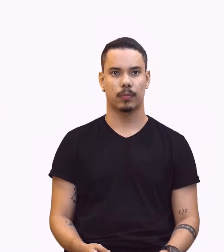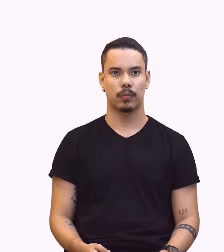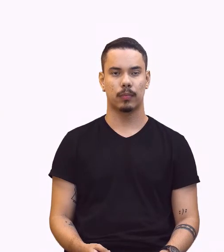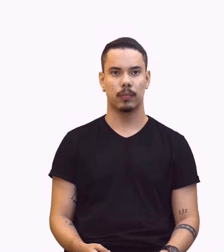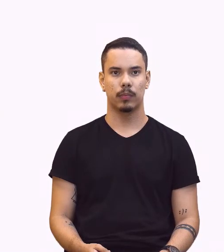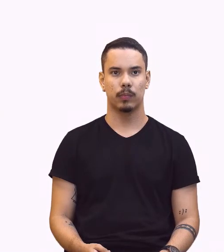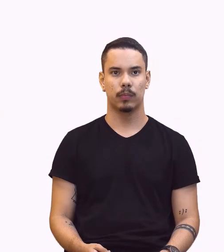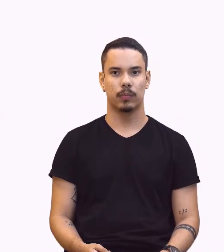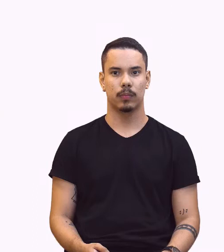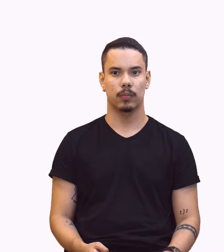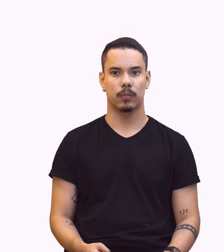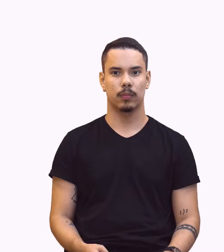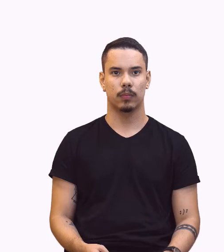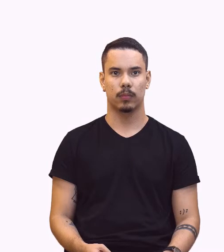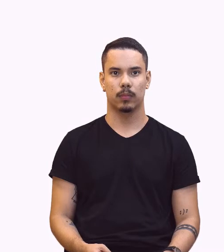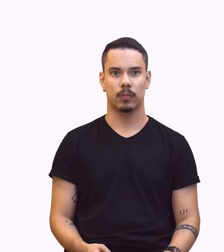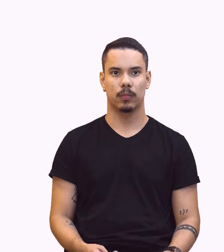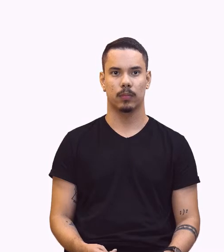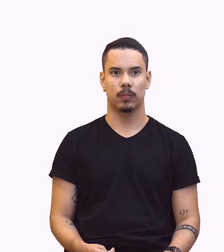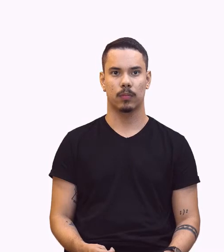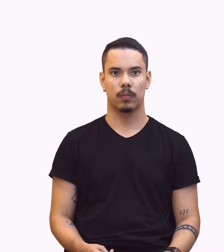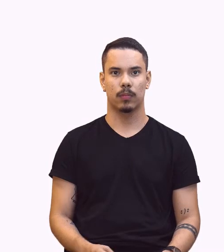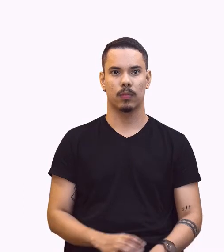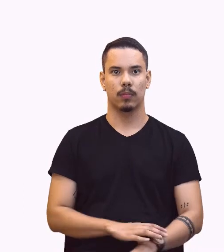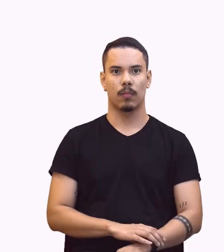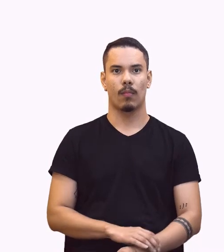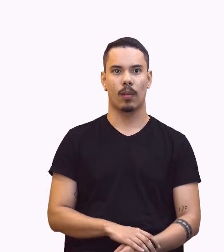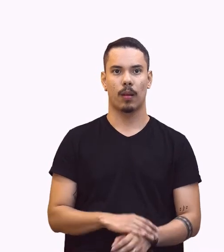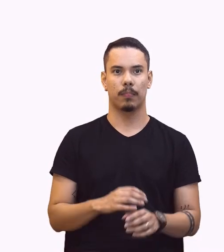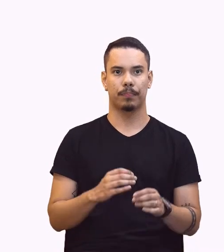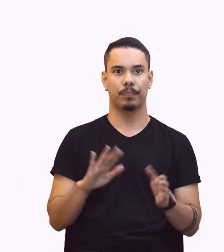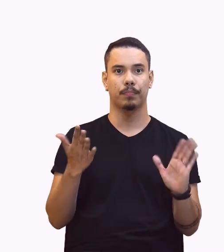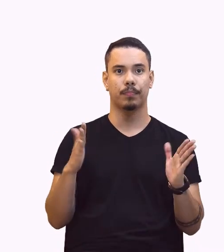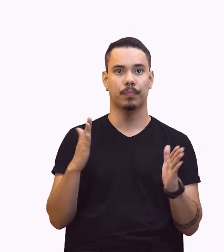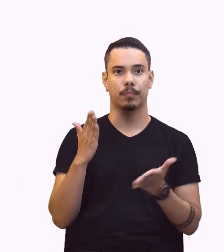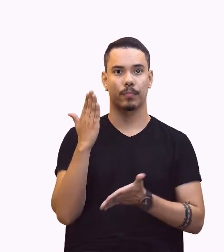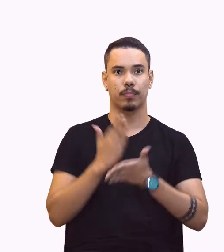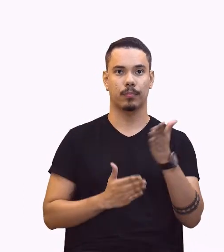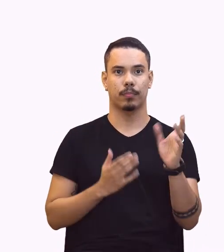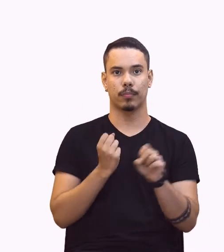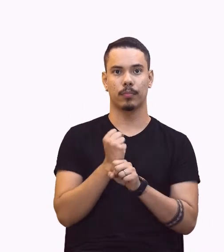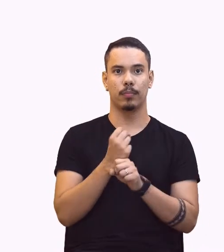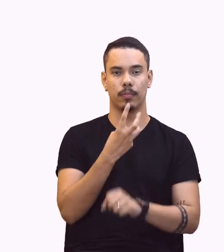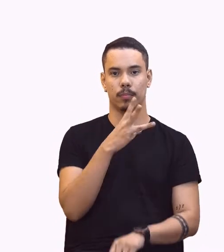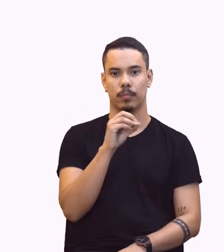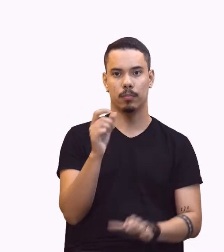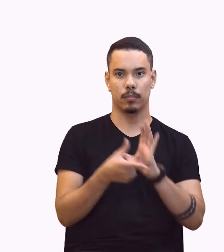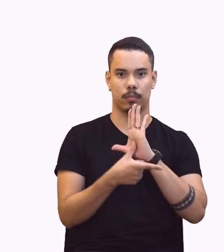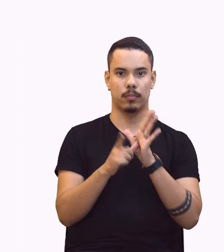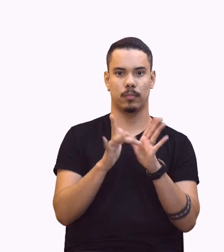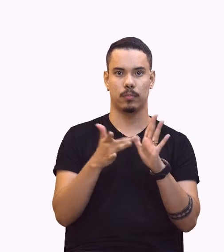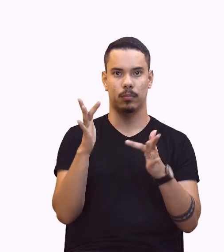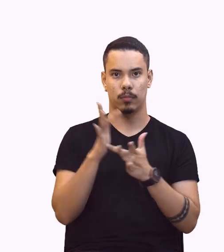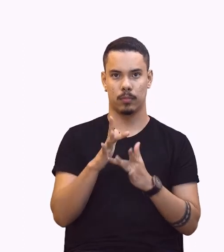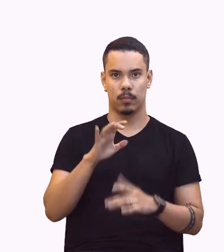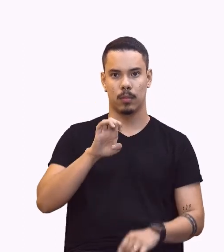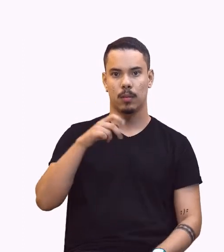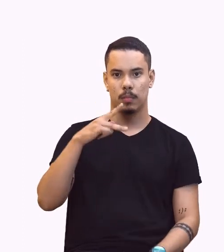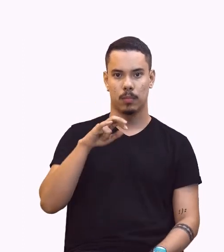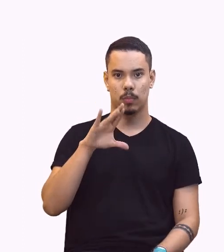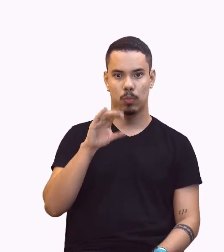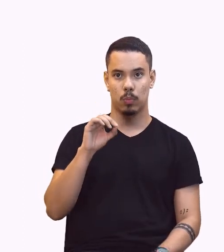coisinhas. Em meados do ano 300 a.C., Epícoro fundou